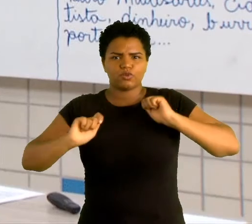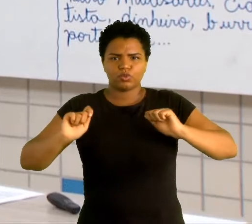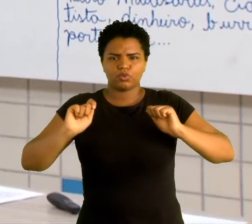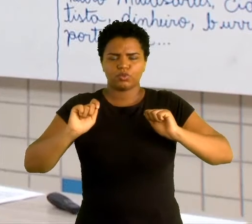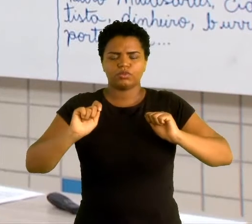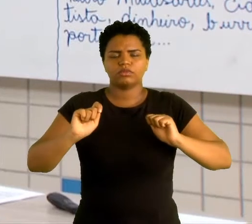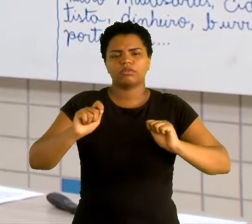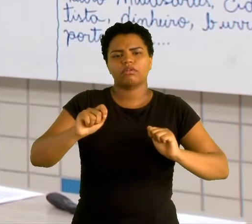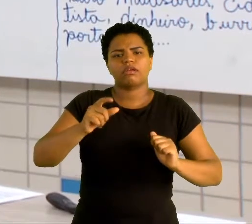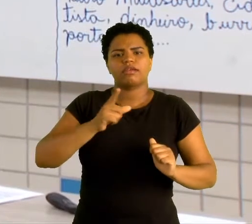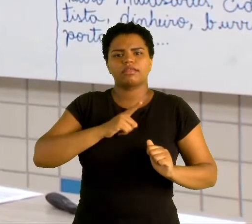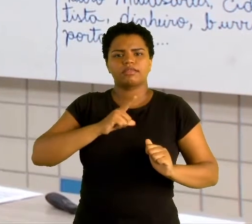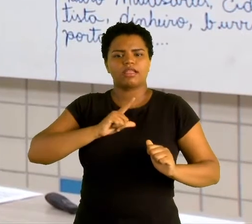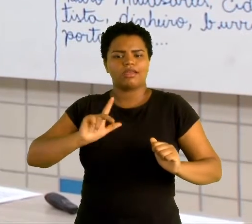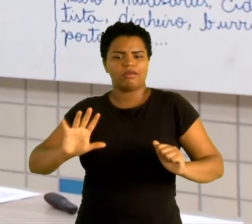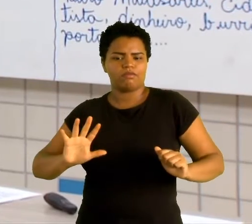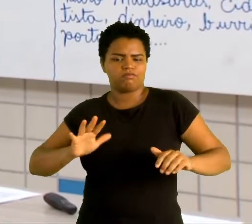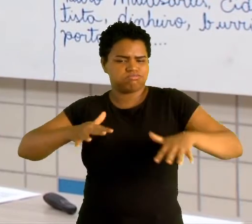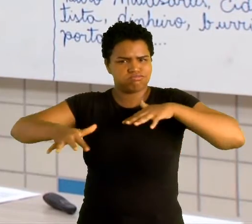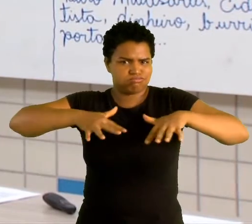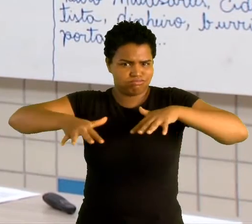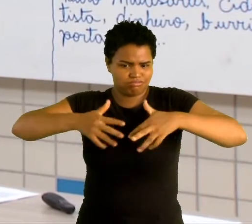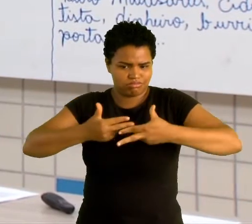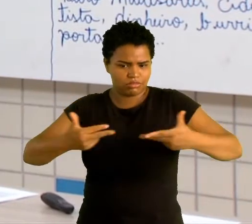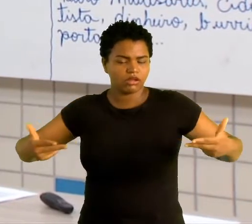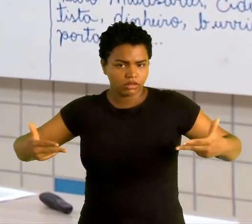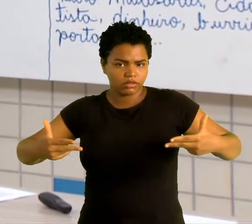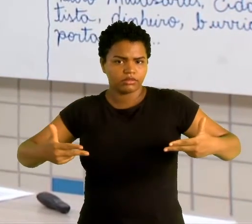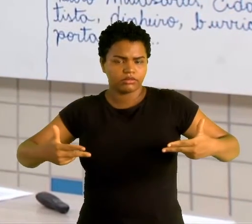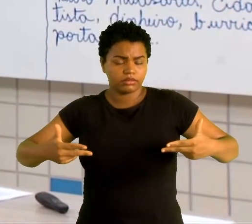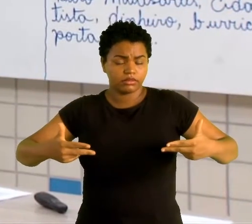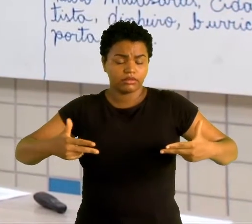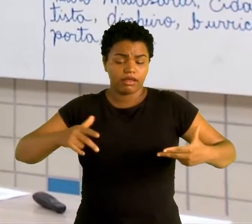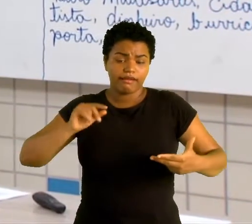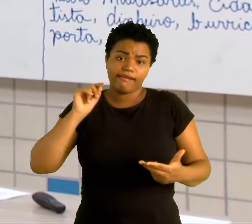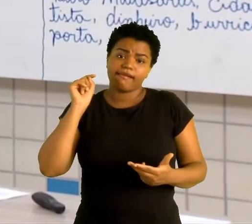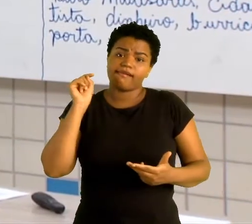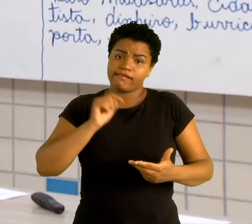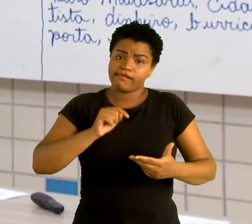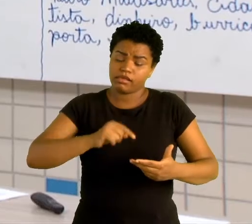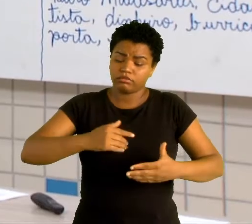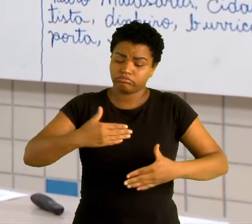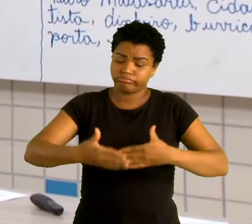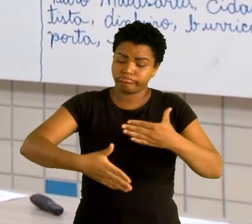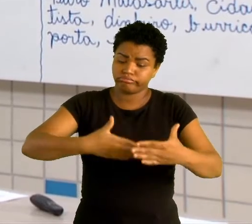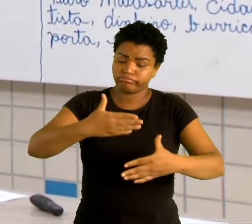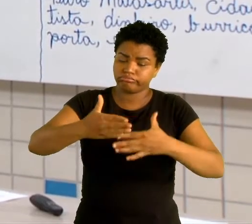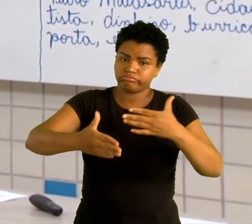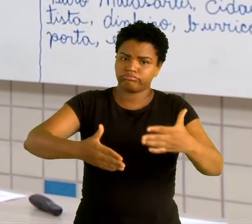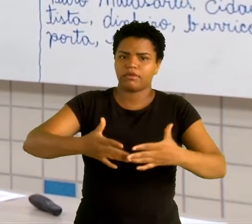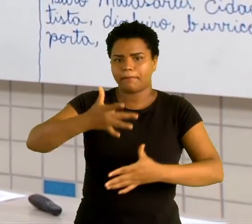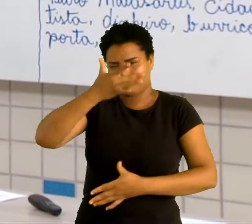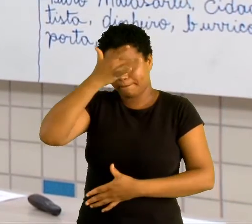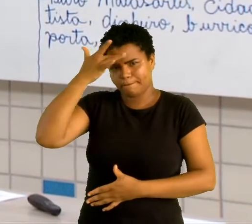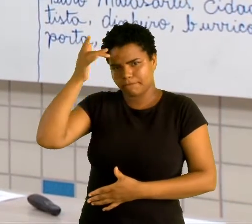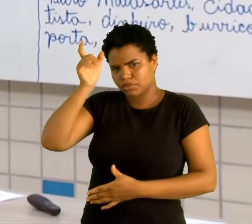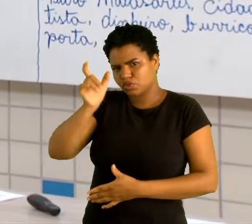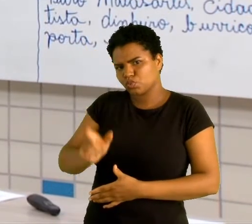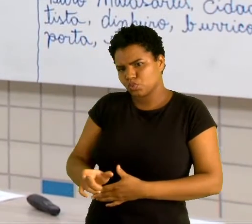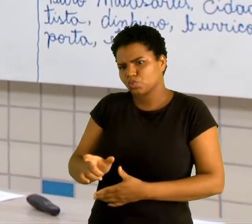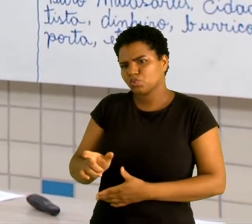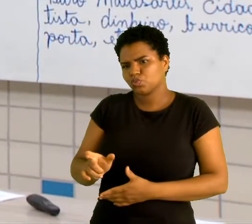é carregado de ações. Essas ações, elas vão ser desenvolvidas, né, por uma pessoa, por